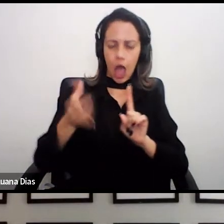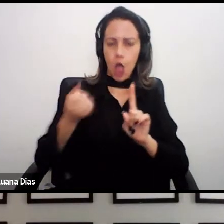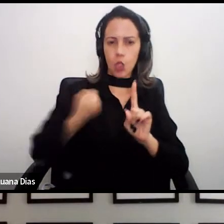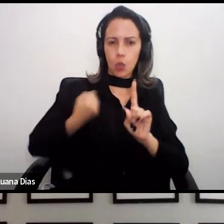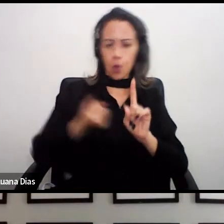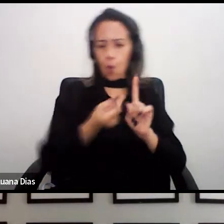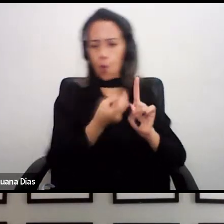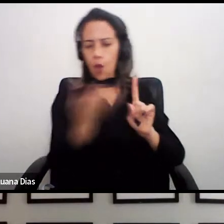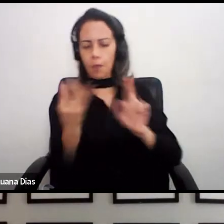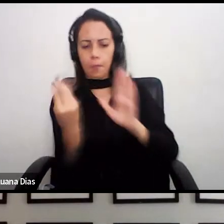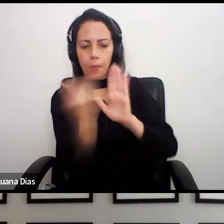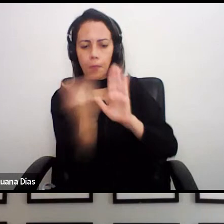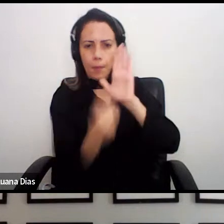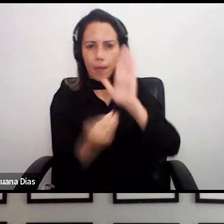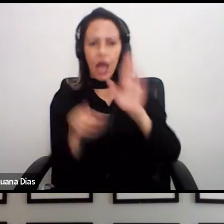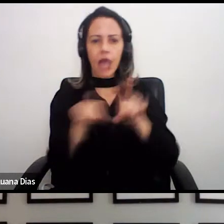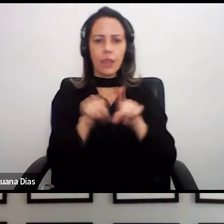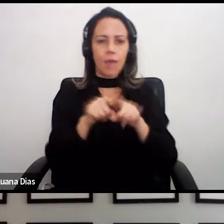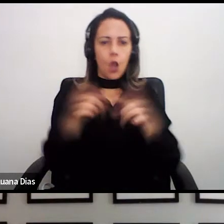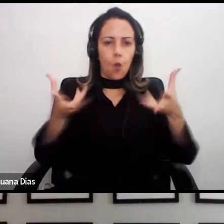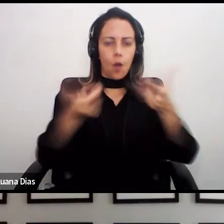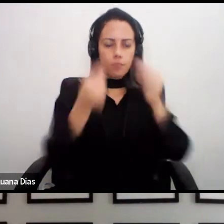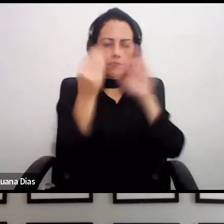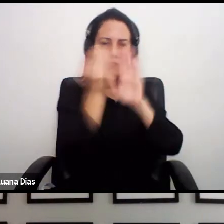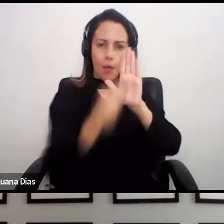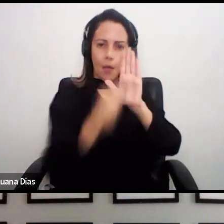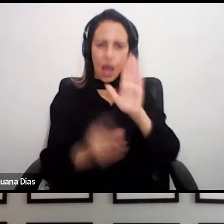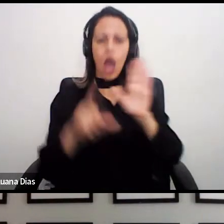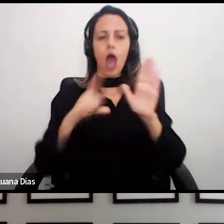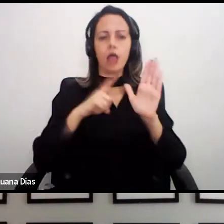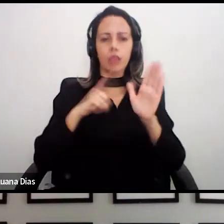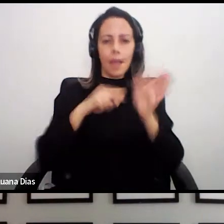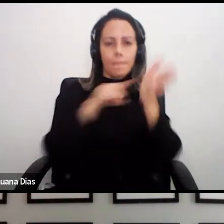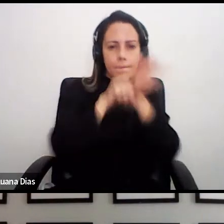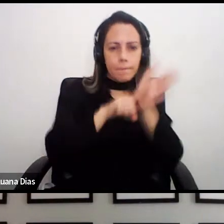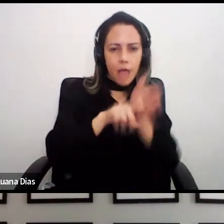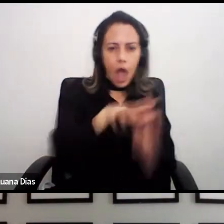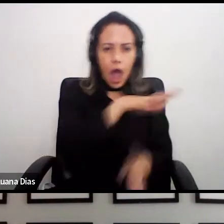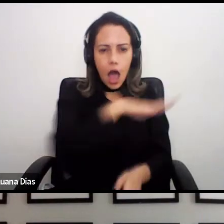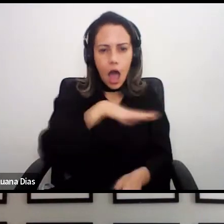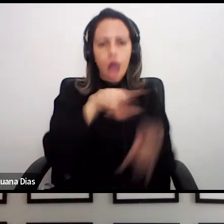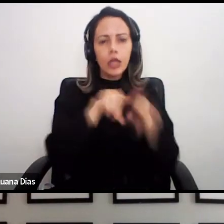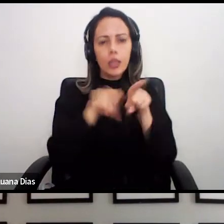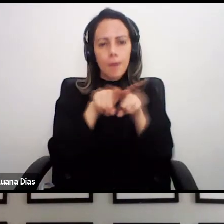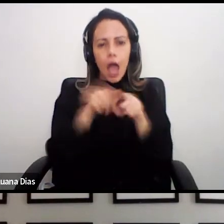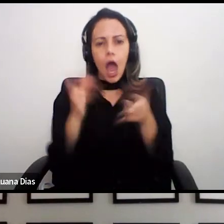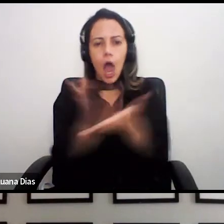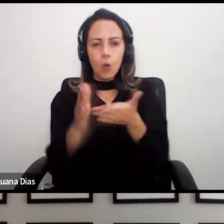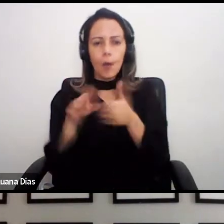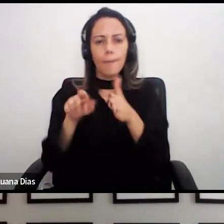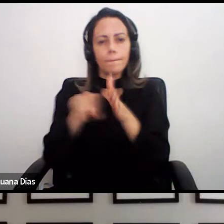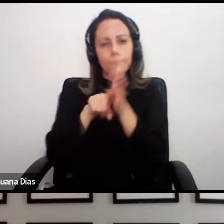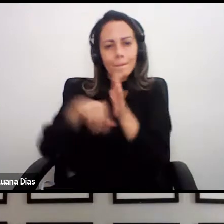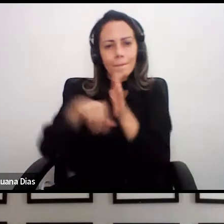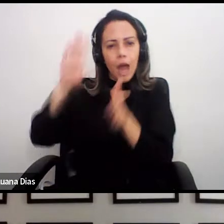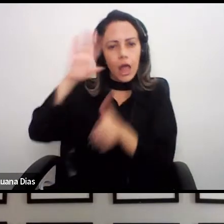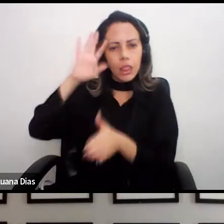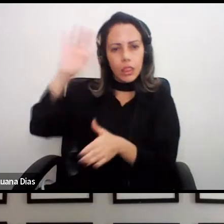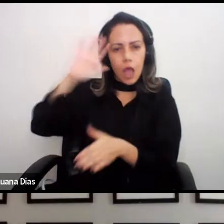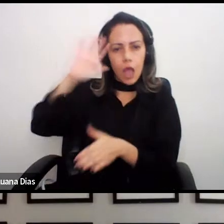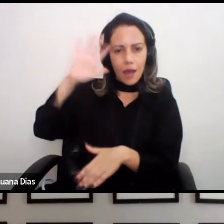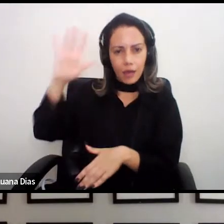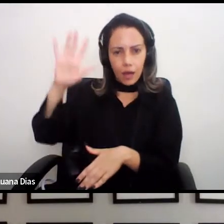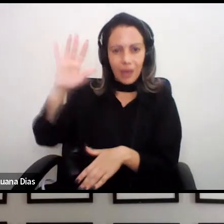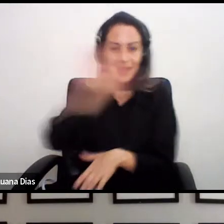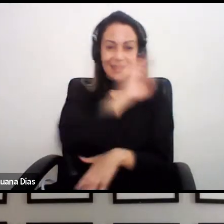e qualitativos, algumas pesquisas de campo, outras pesquisas mais teóricas. Então, cada uma